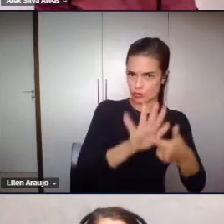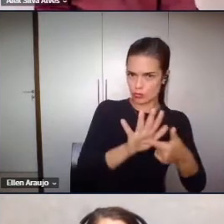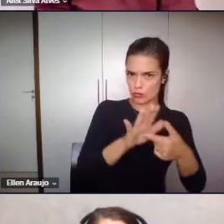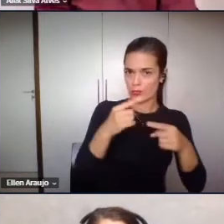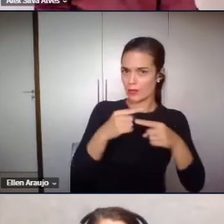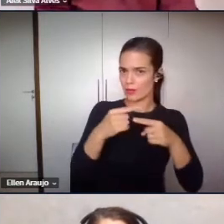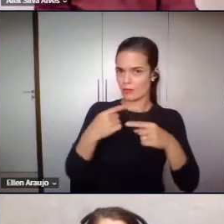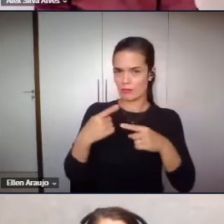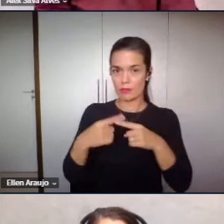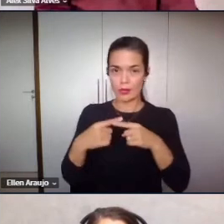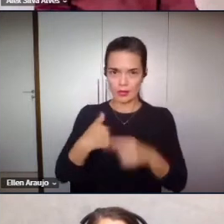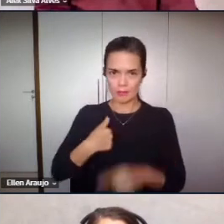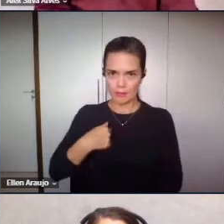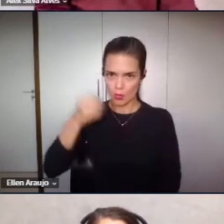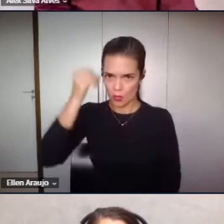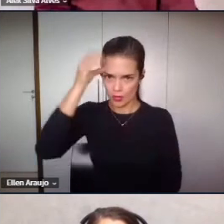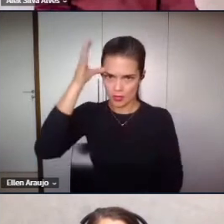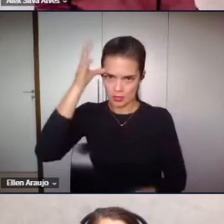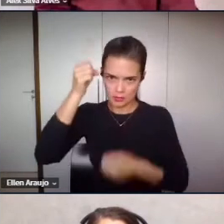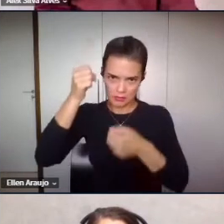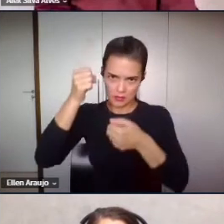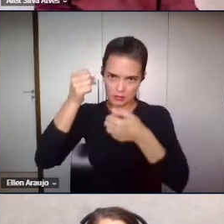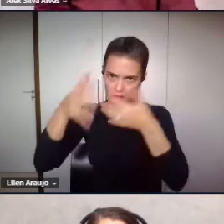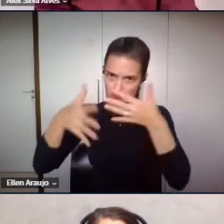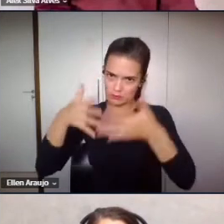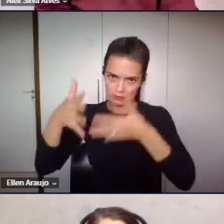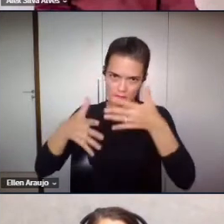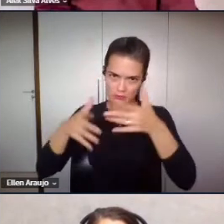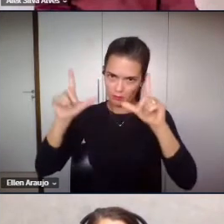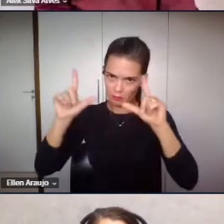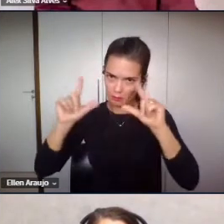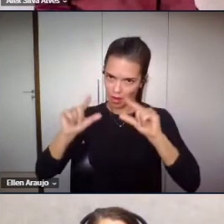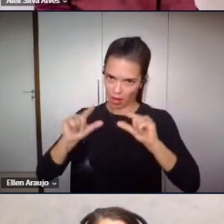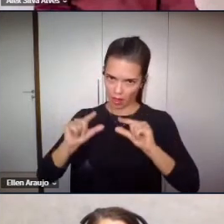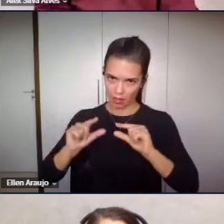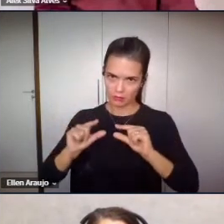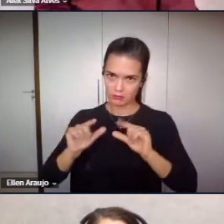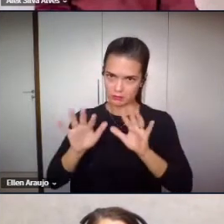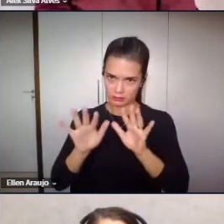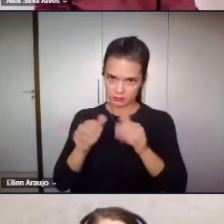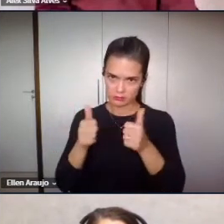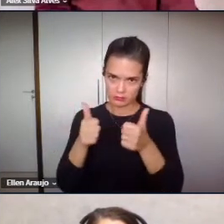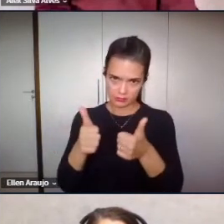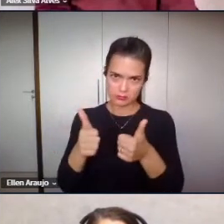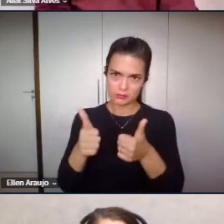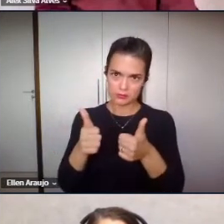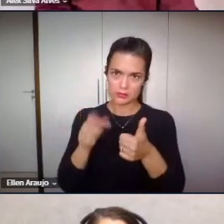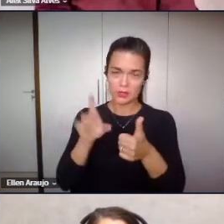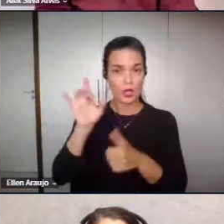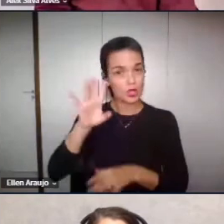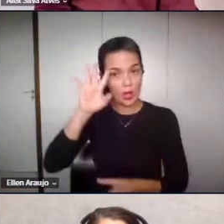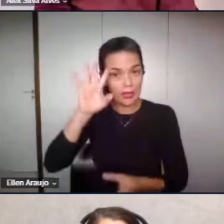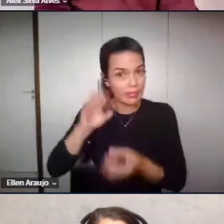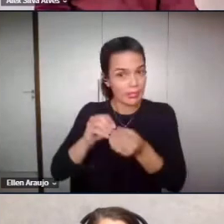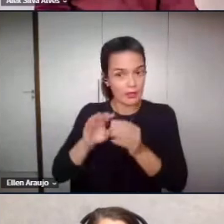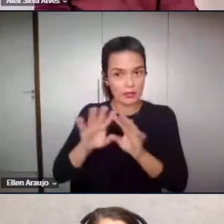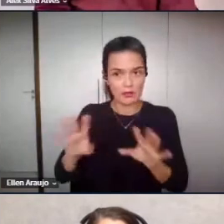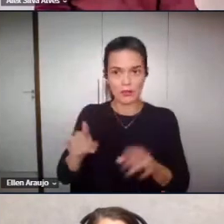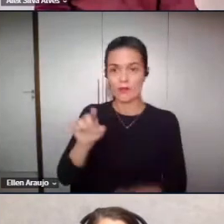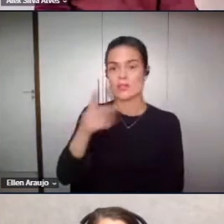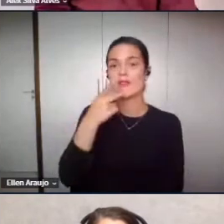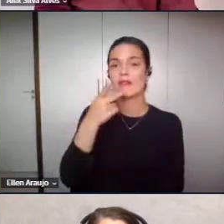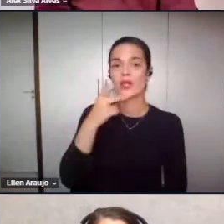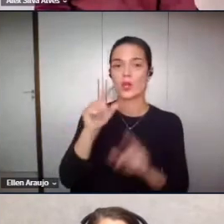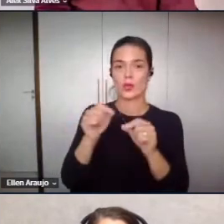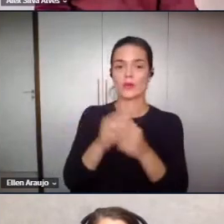LSB não é um conhecimento fundo, na verdade é pouco, né? Então eu queria compreender. Tu dizes,